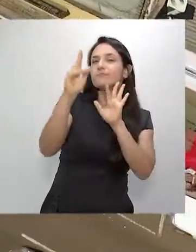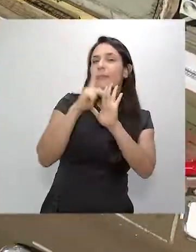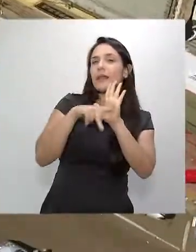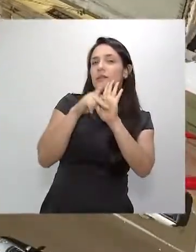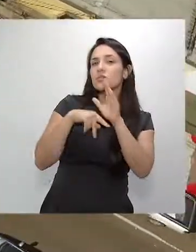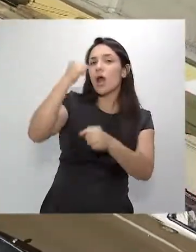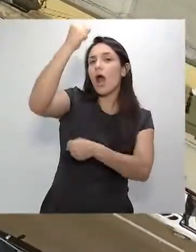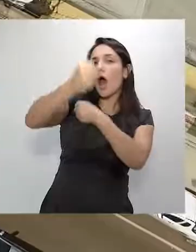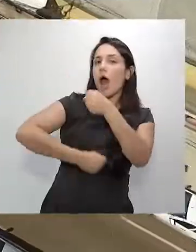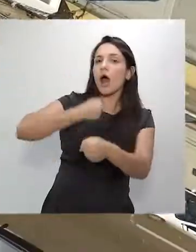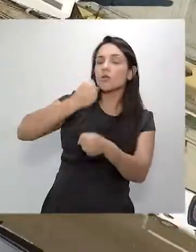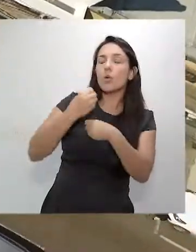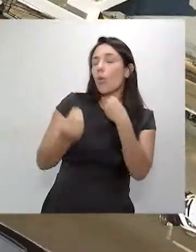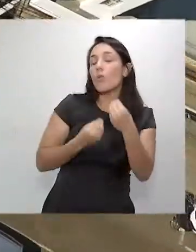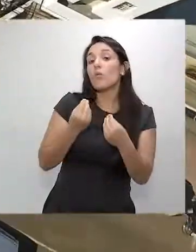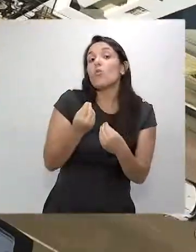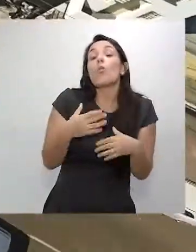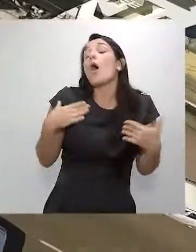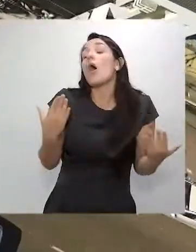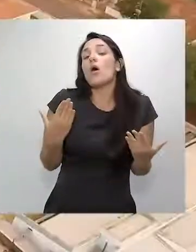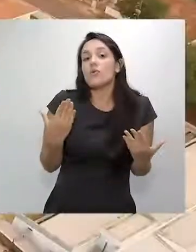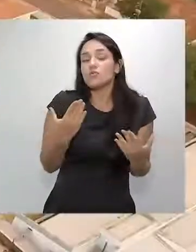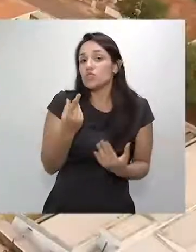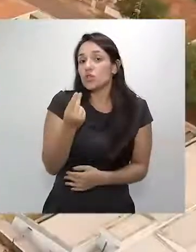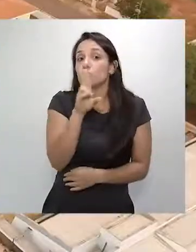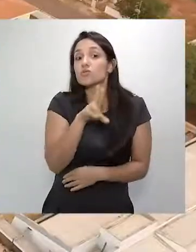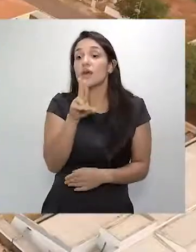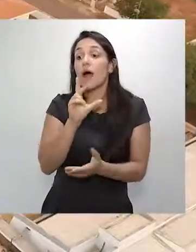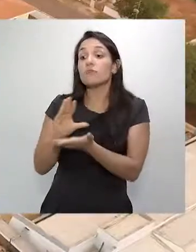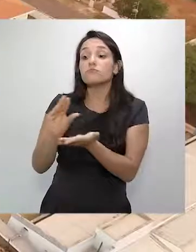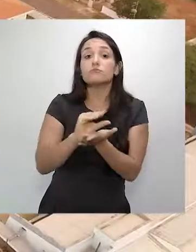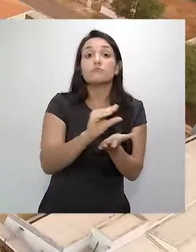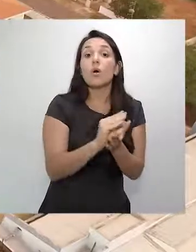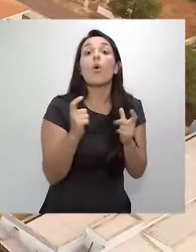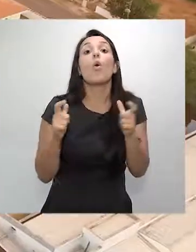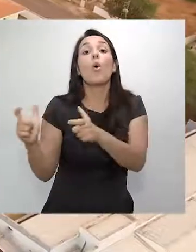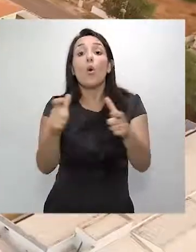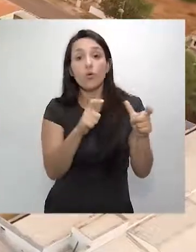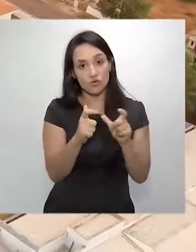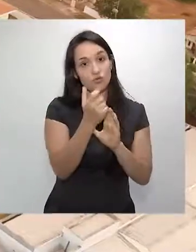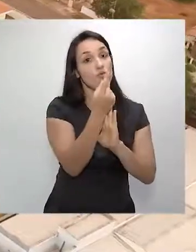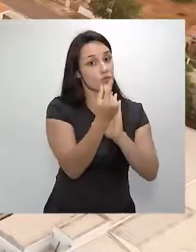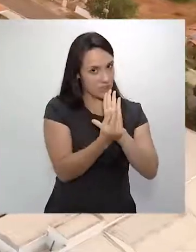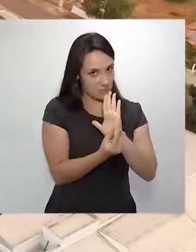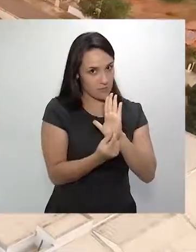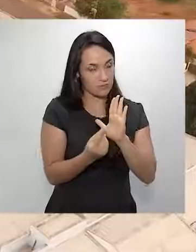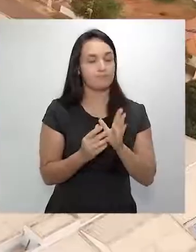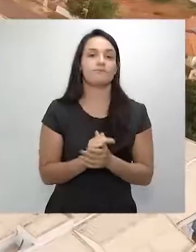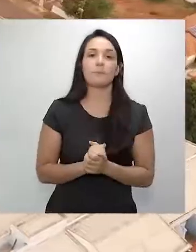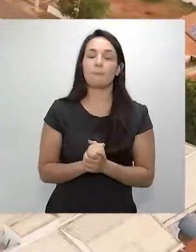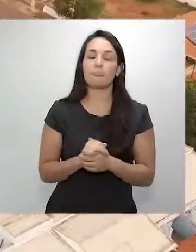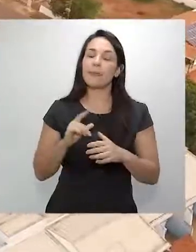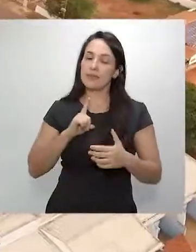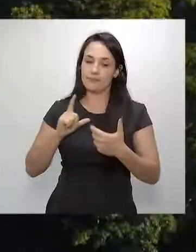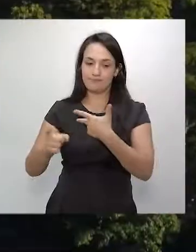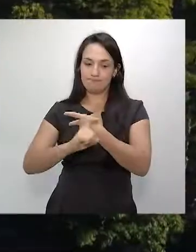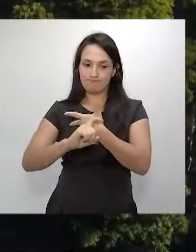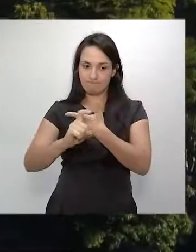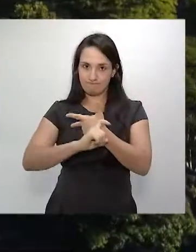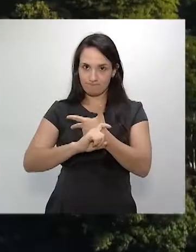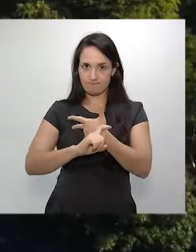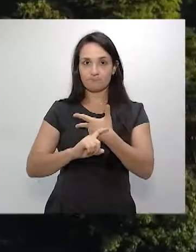uma previsão da arrecadação para o próximo ano e serve como um norte para a elaboração do orçamento pelos